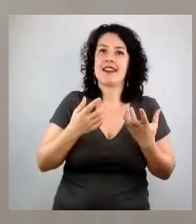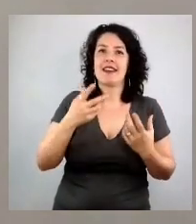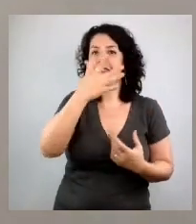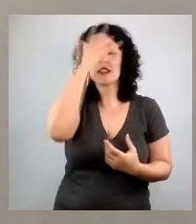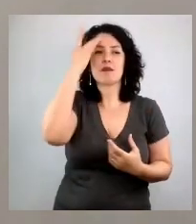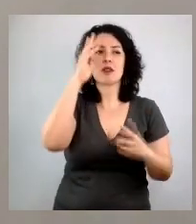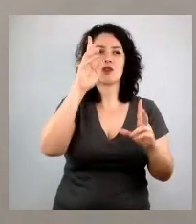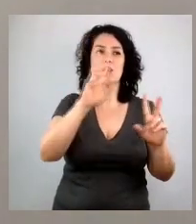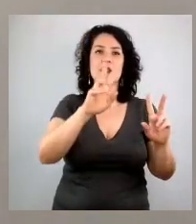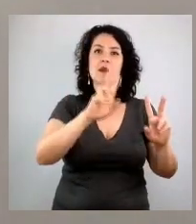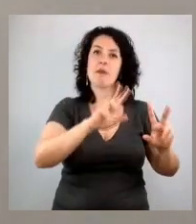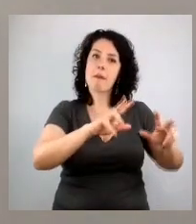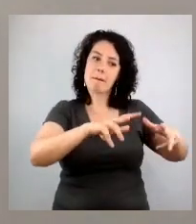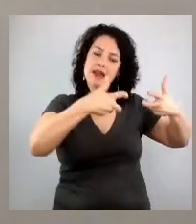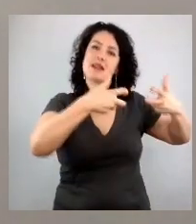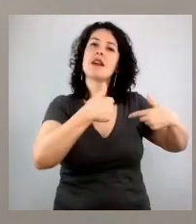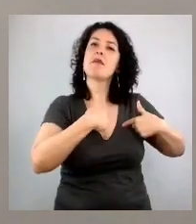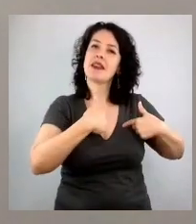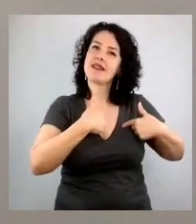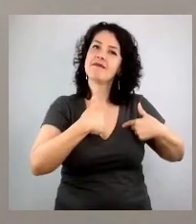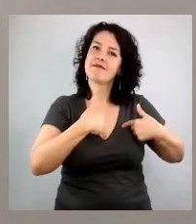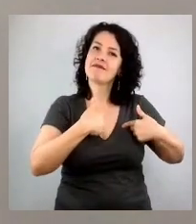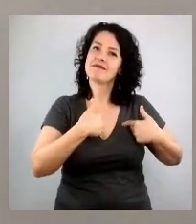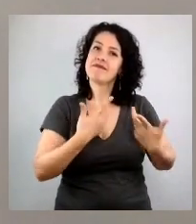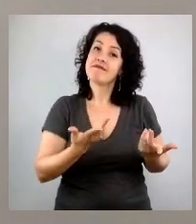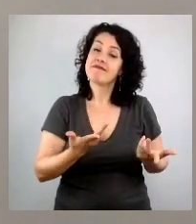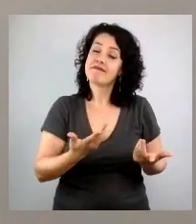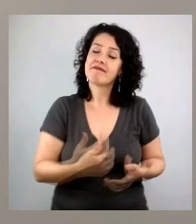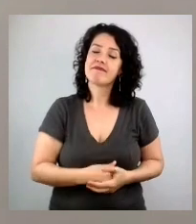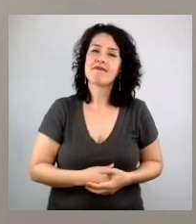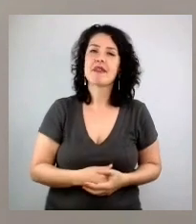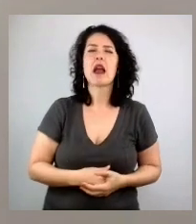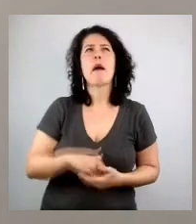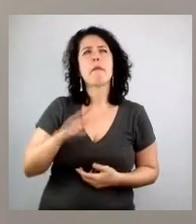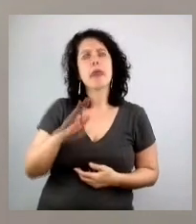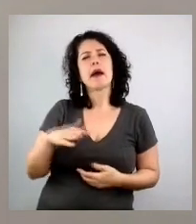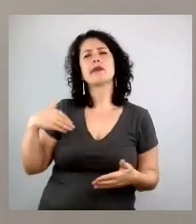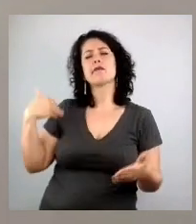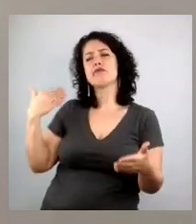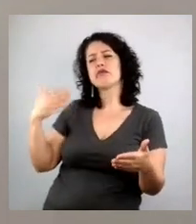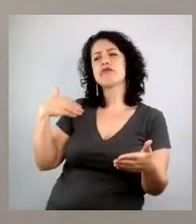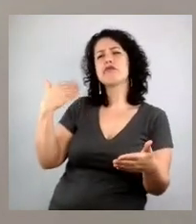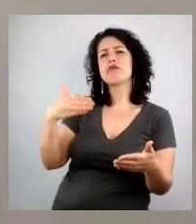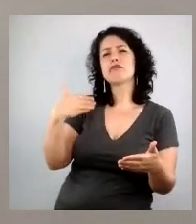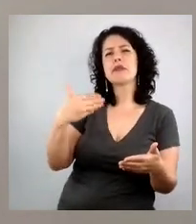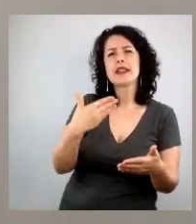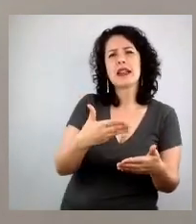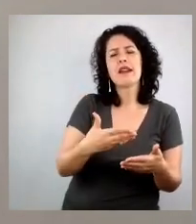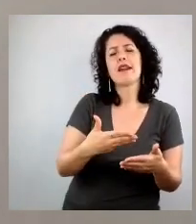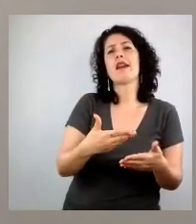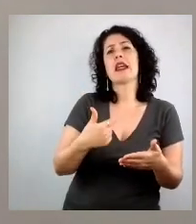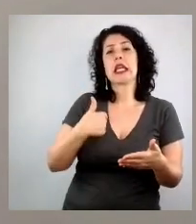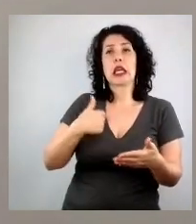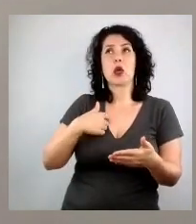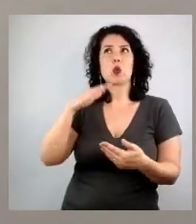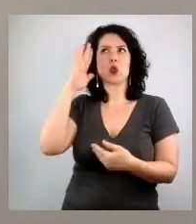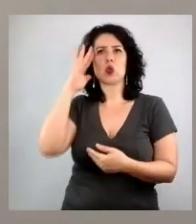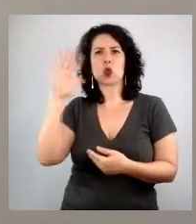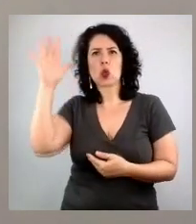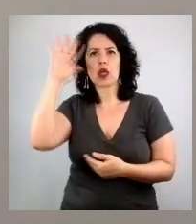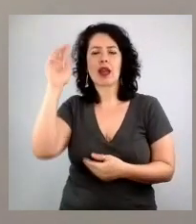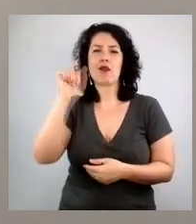multidão. E passou um período, assim, um tempo da minha vida, que o meu sonho era não ser vista na